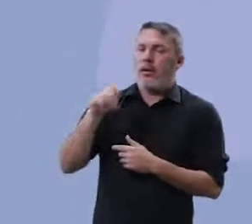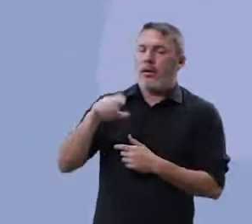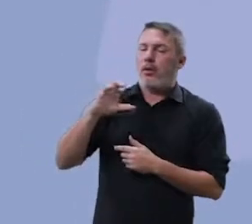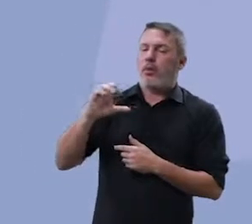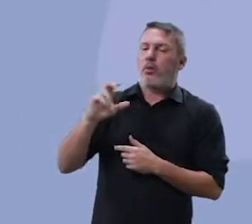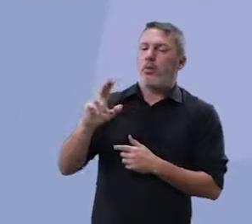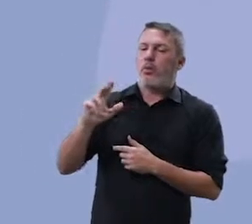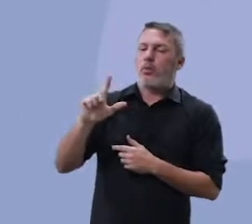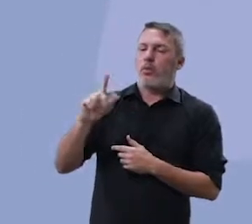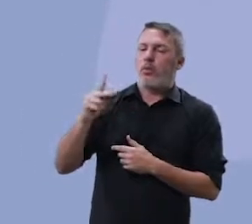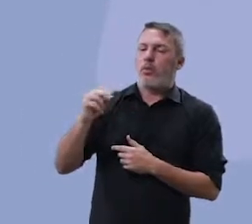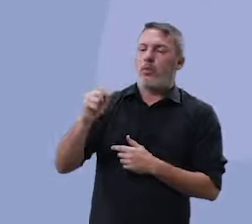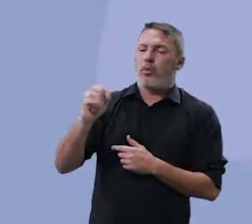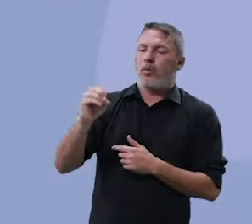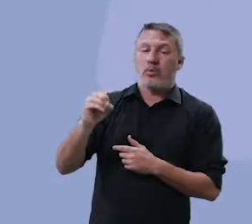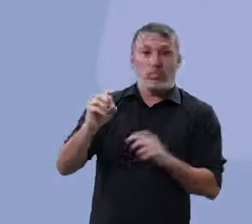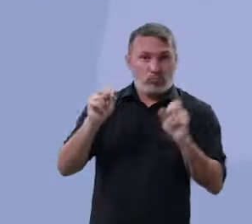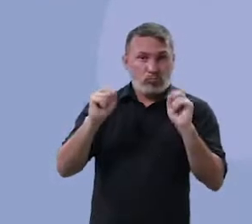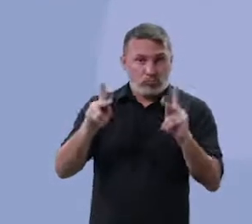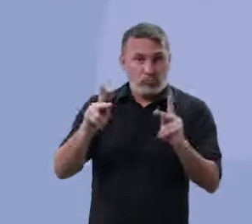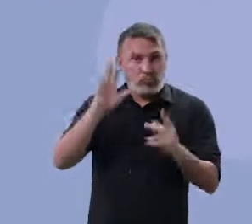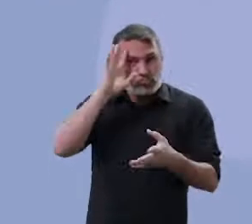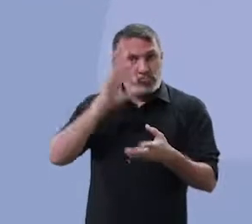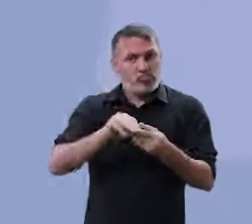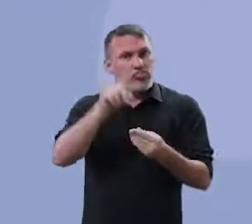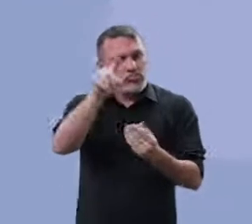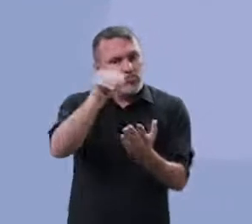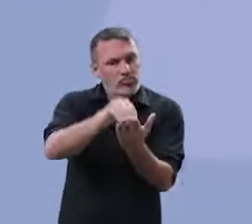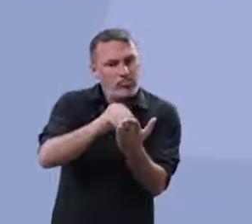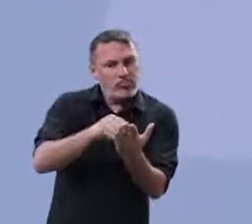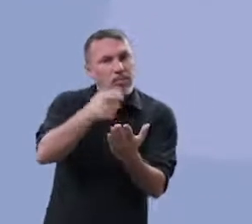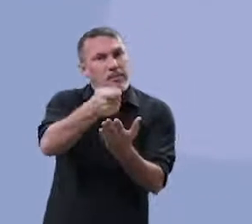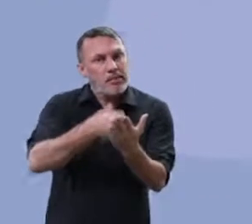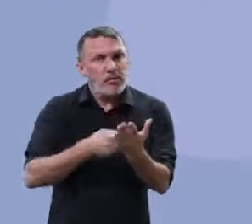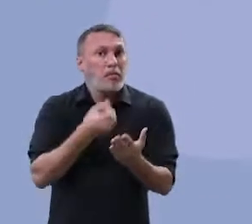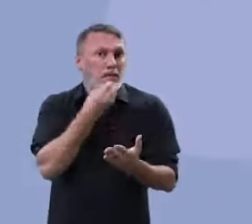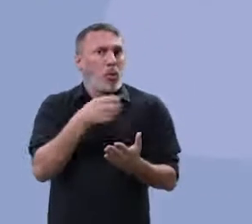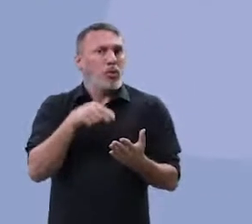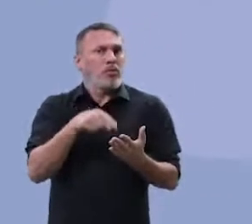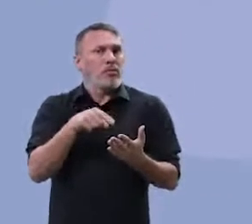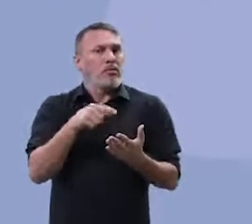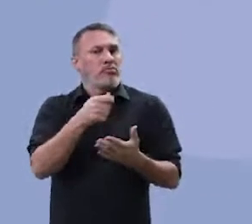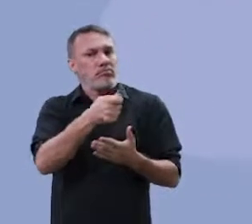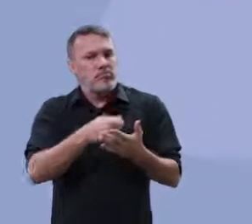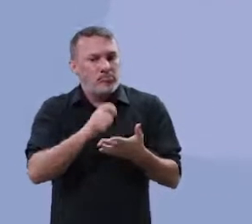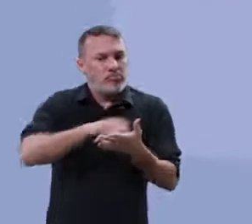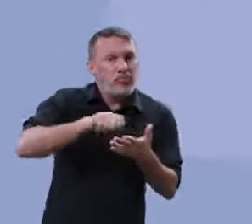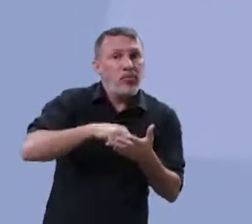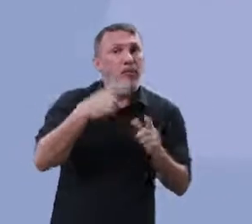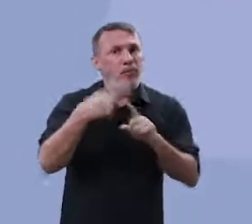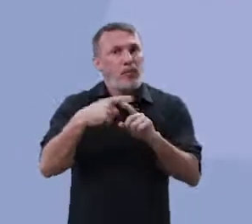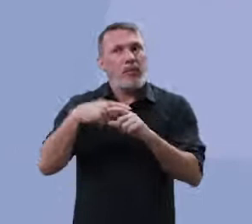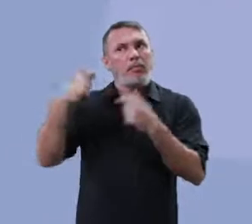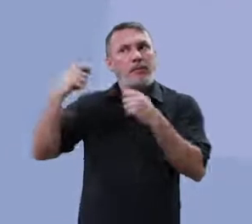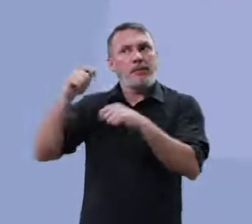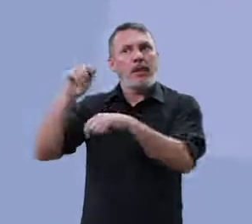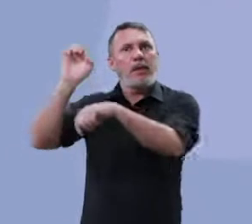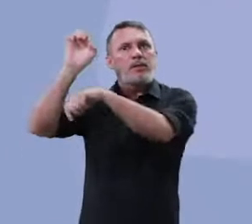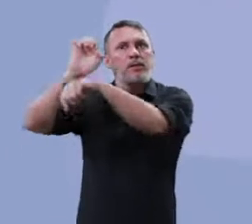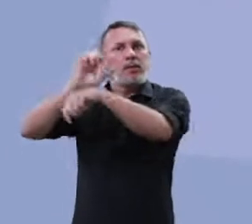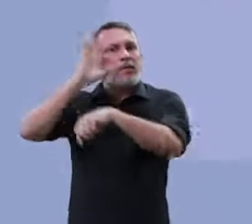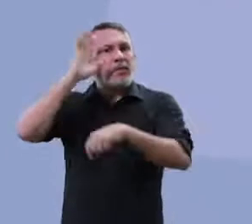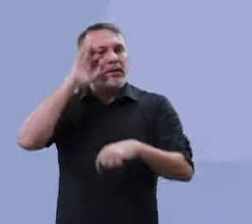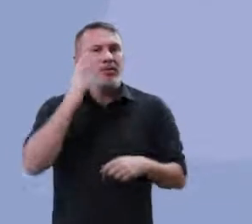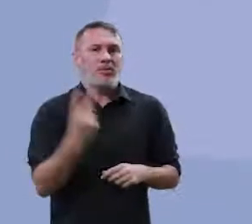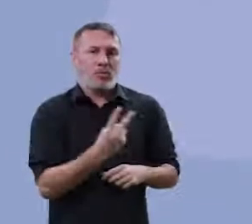intencional, é crime culposo, ok? Beleza, meu aluno? Bacana você usar isso na sua redação, porque o Estado ele precisa pensar